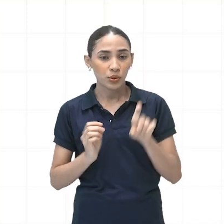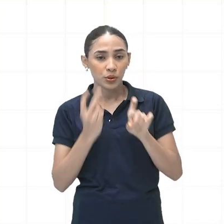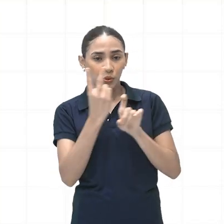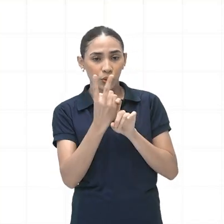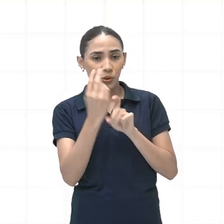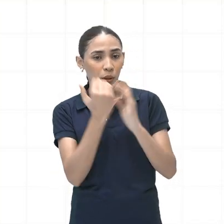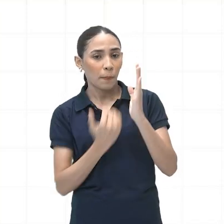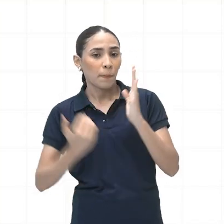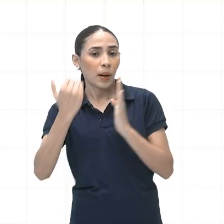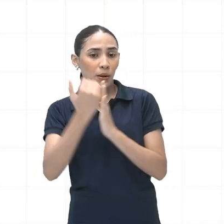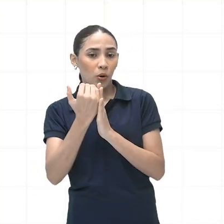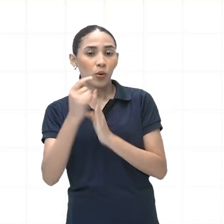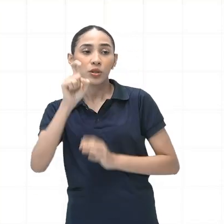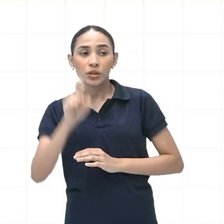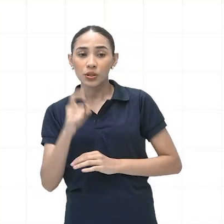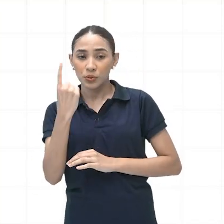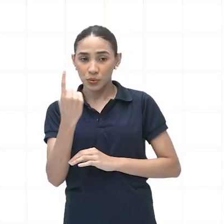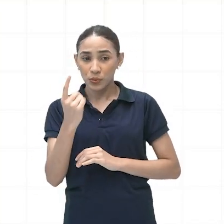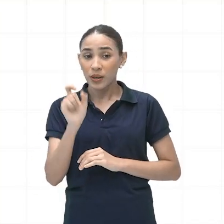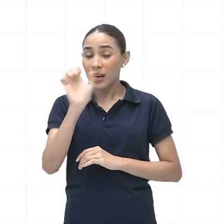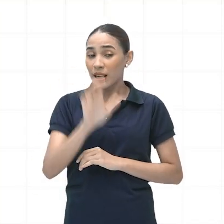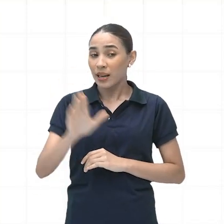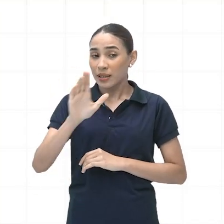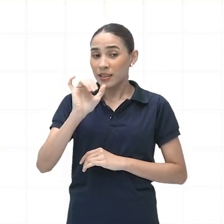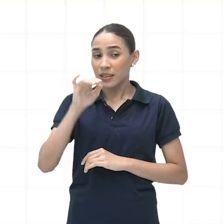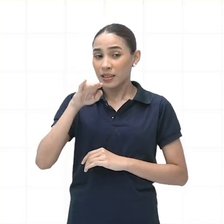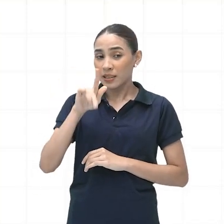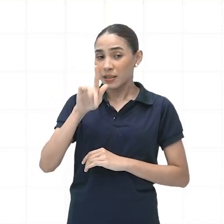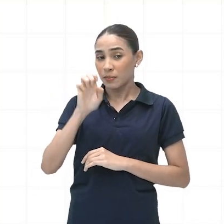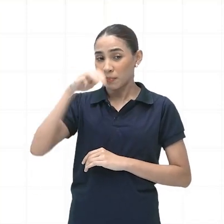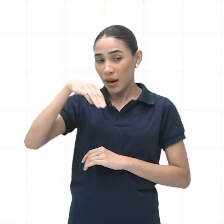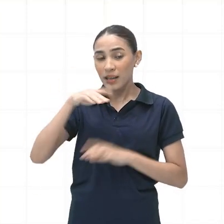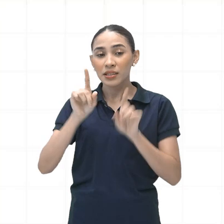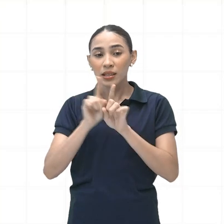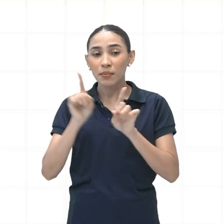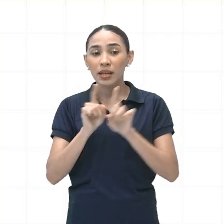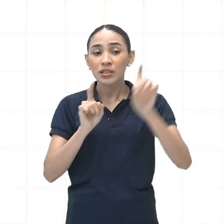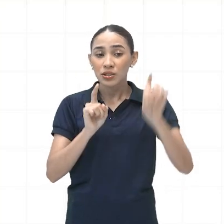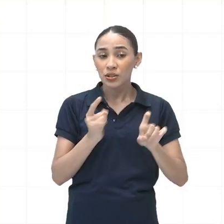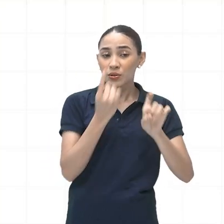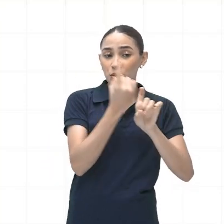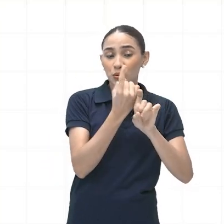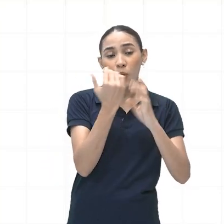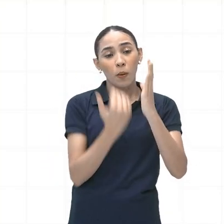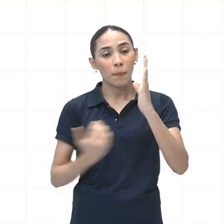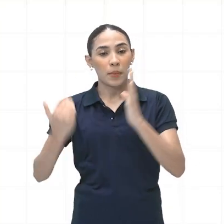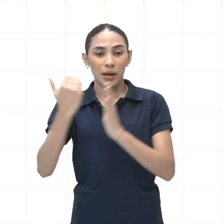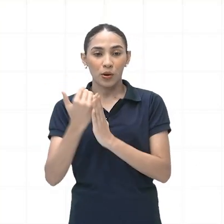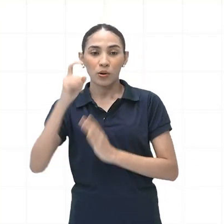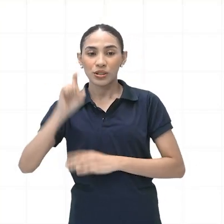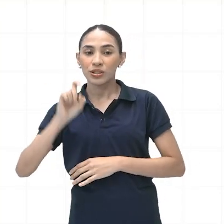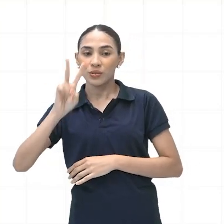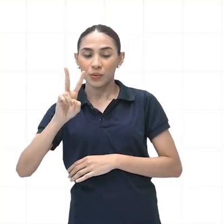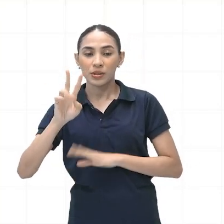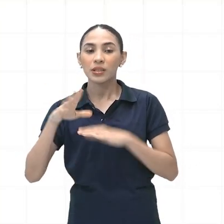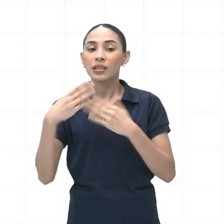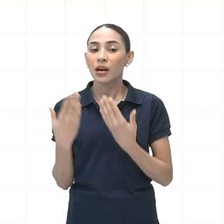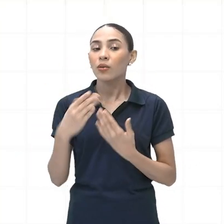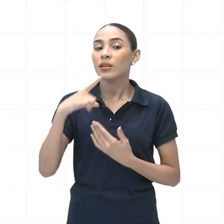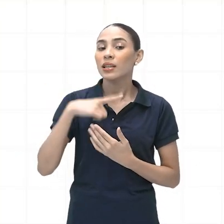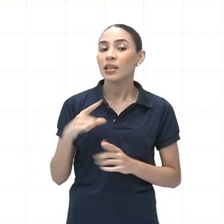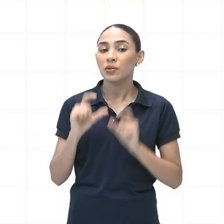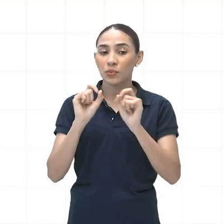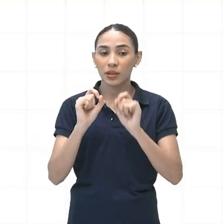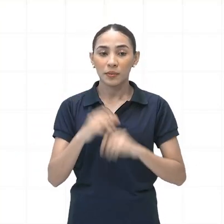é maior do que o x1. E as imagens, a imagem do x1 é maior do que a do x2. Nesse caso, nós